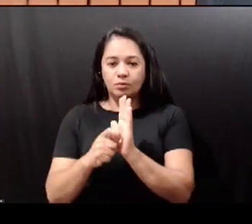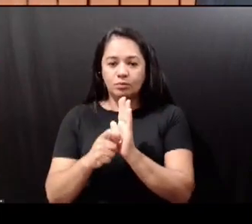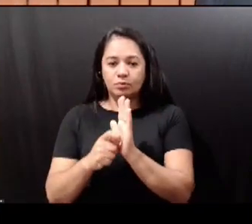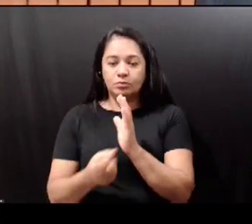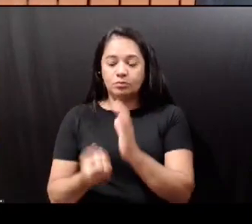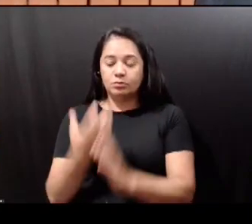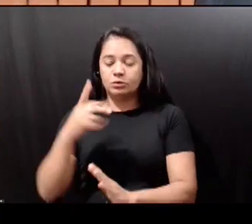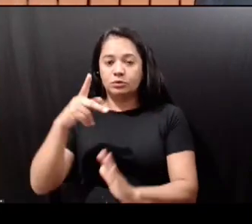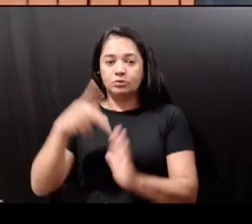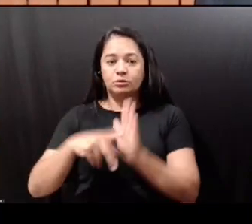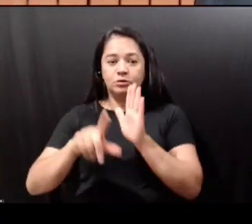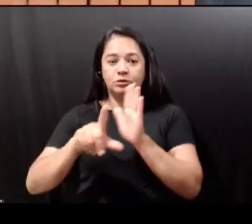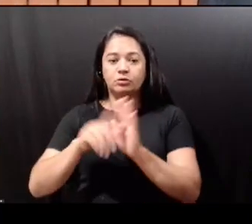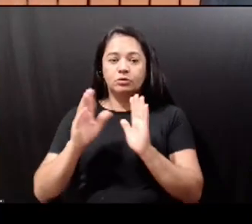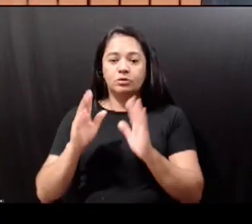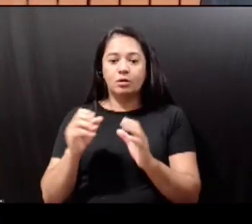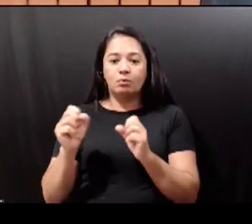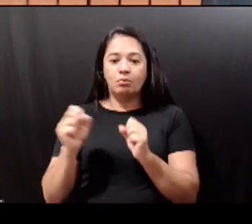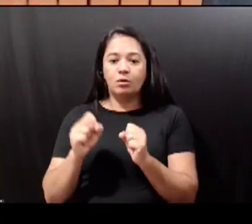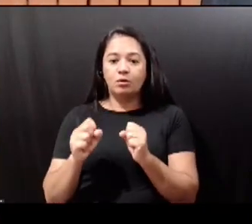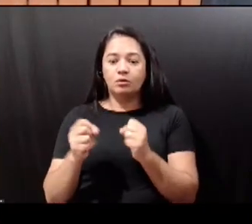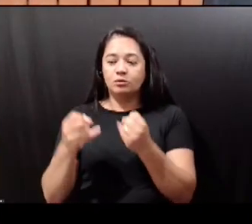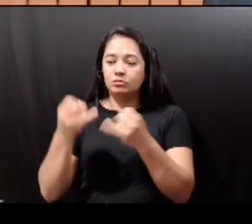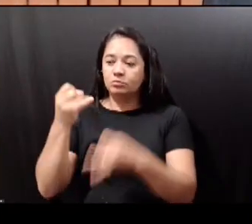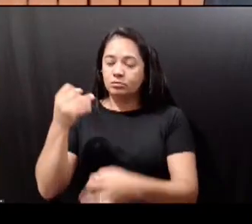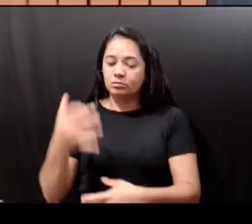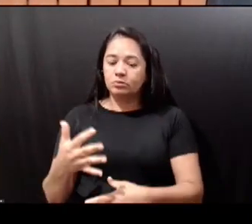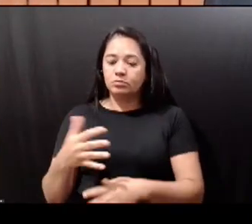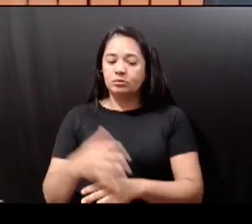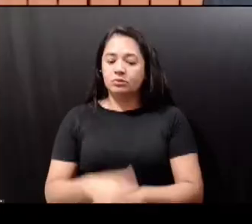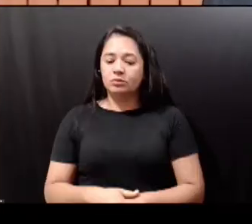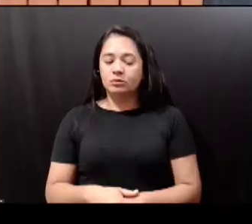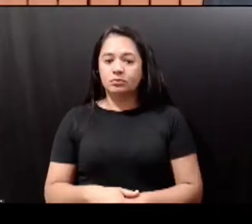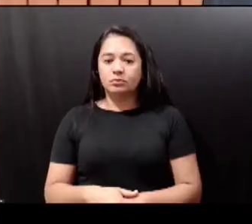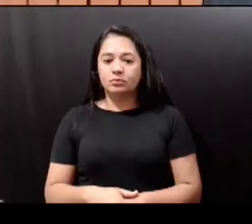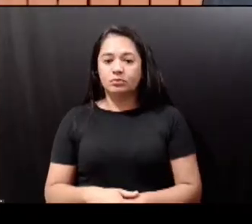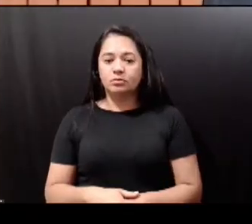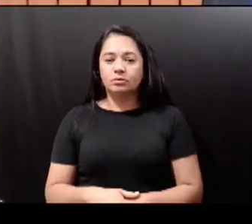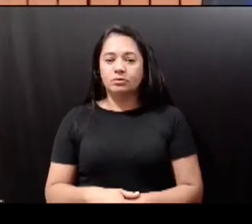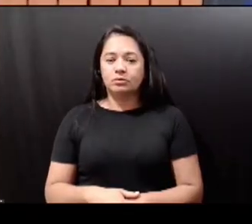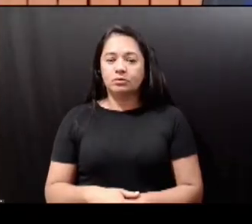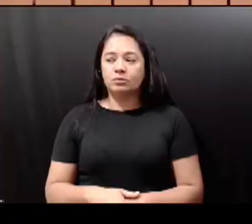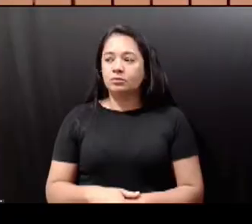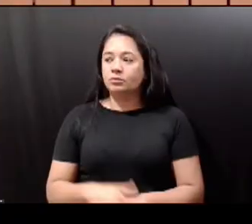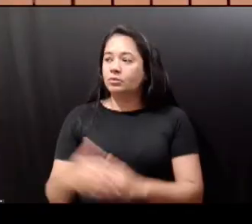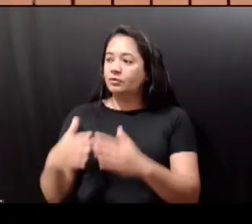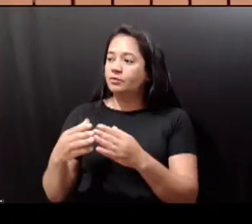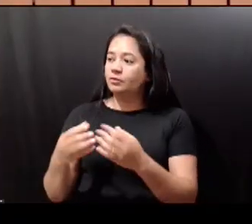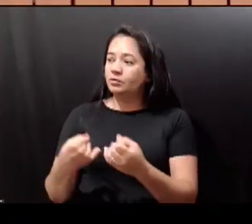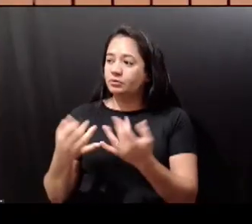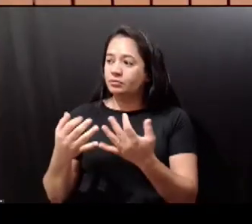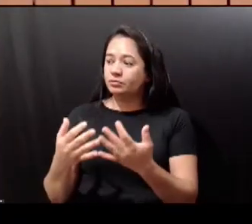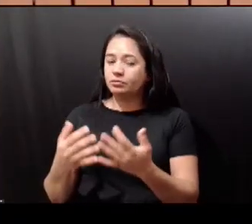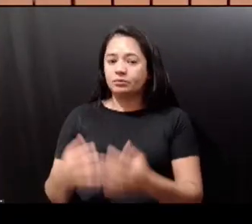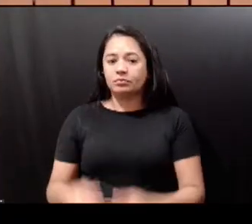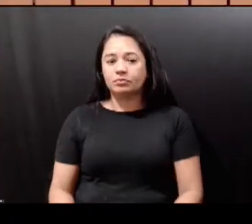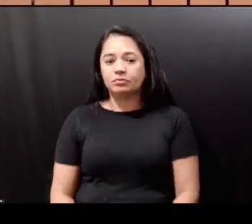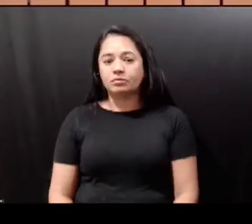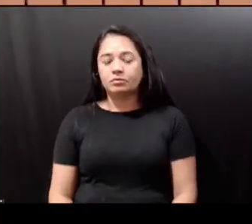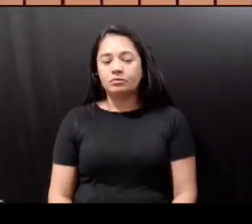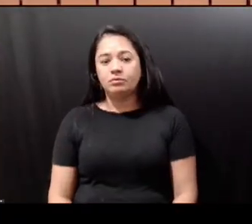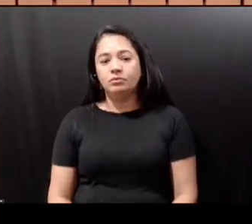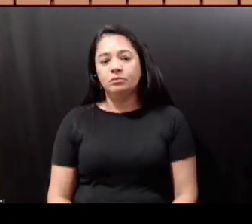pode fazer aqui os seus comentários, fazer a sua pontuação. Vereador Carlinhos, fica à vontade. Vereador, eu tenho